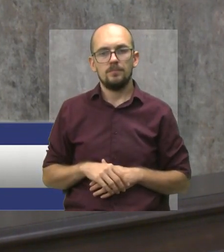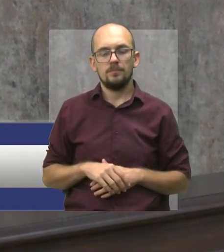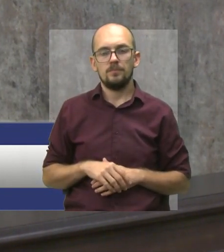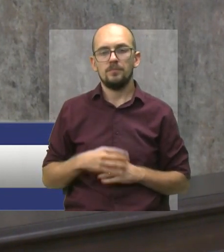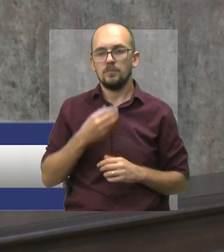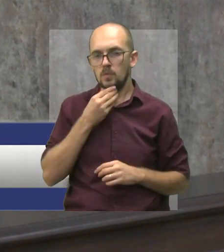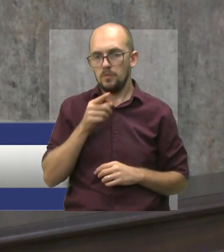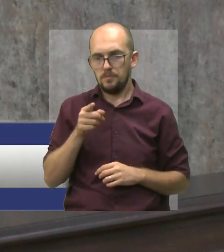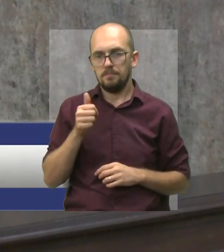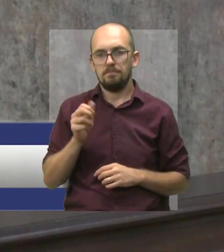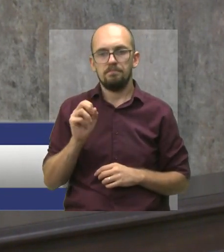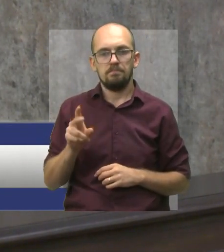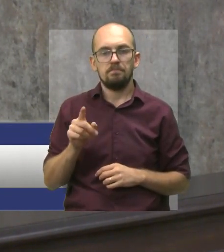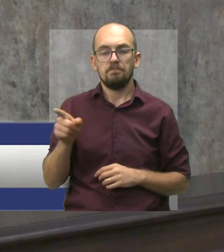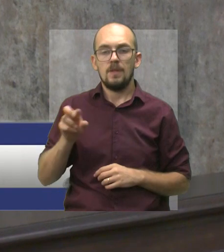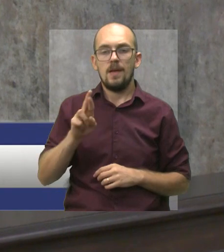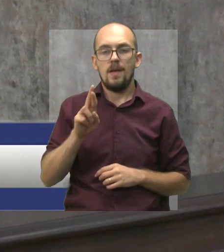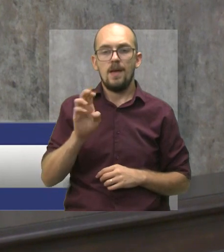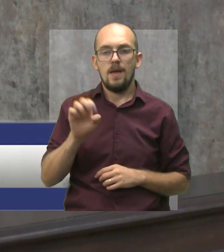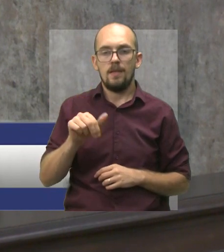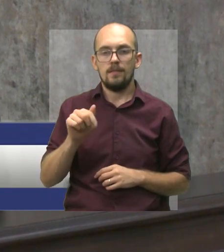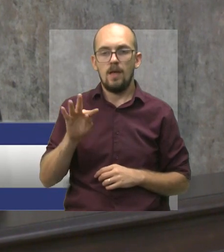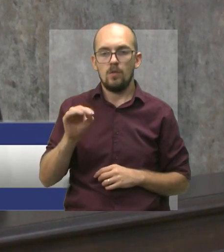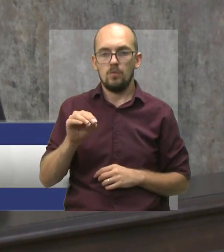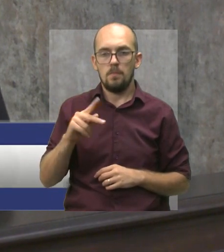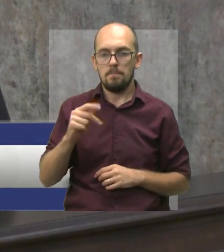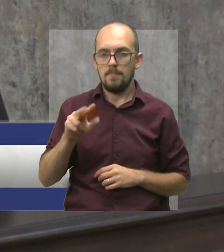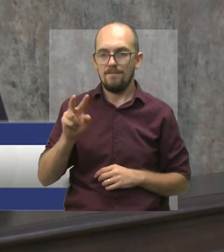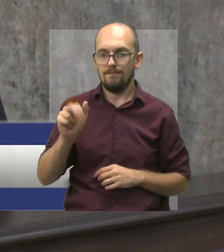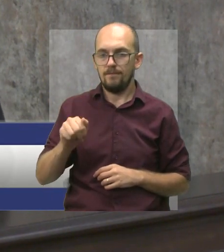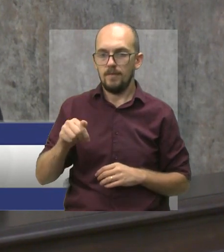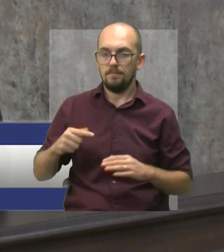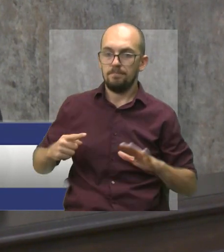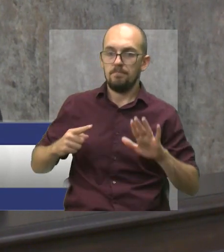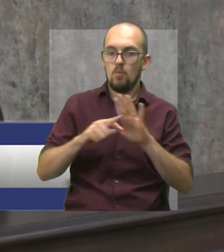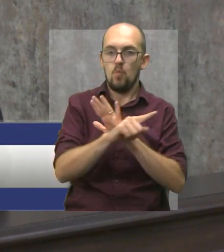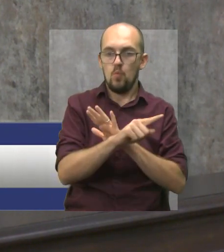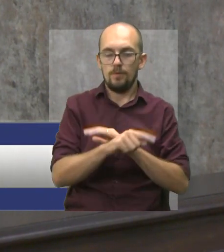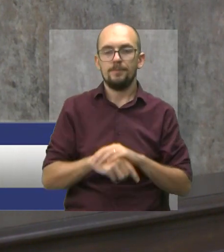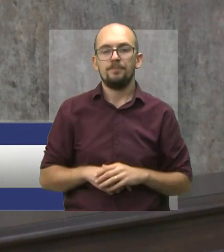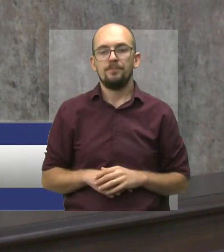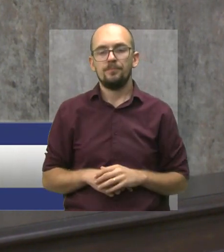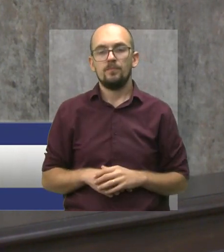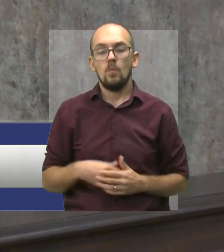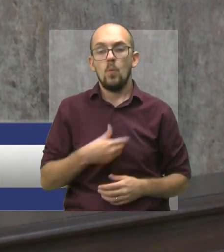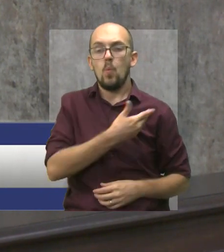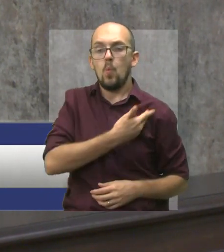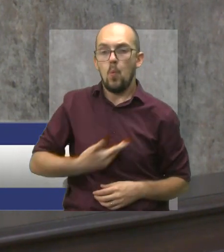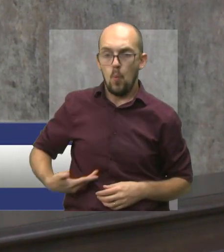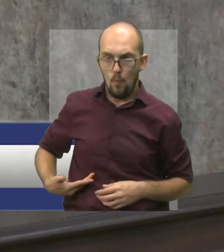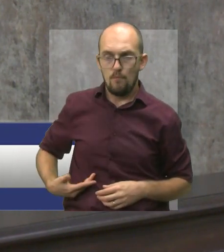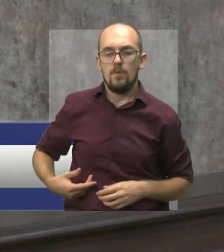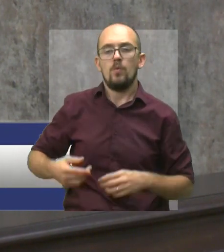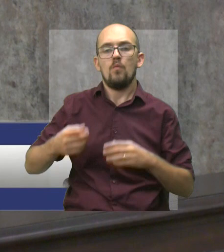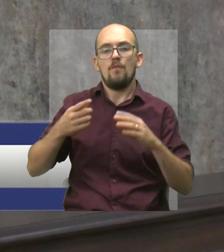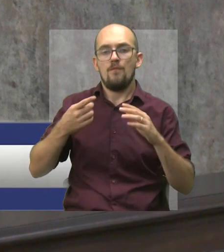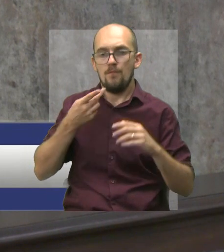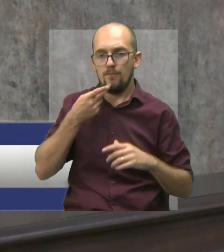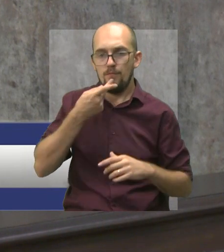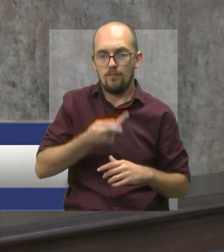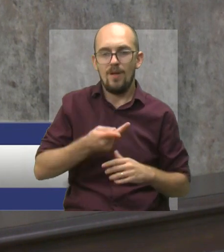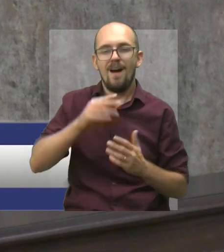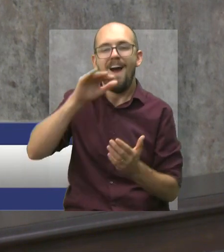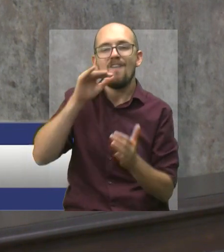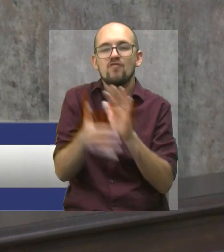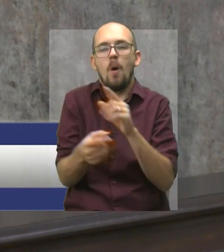né? Bom, o Renato Pavan faz a seguinte pergunta aqui. O governo alega que a reforma é necessária porque o